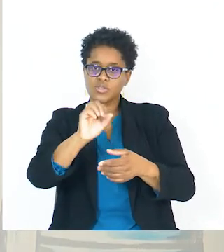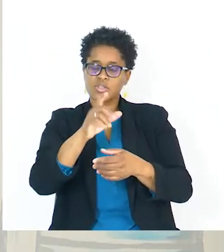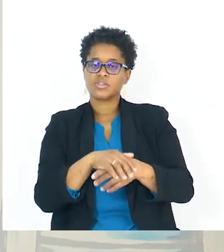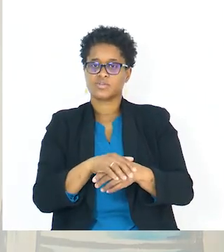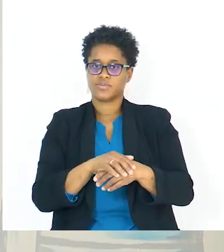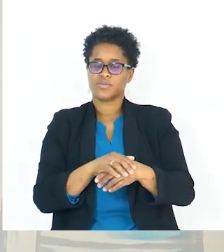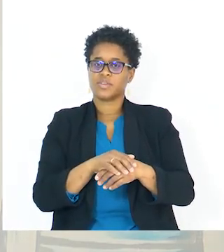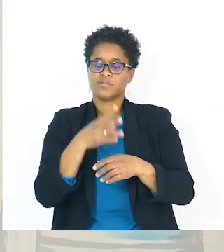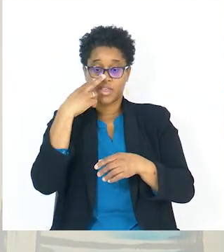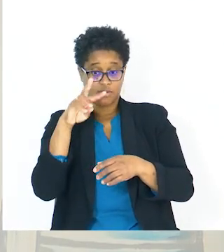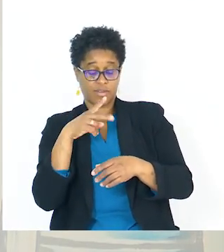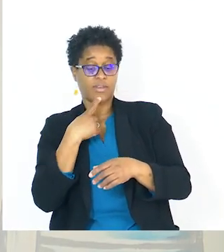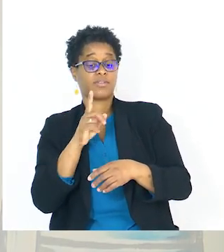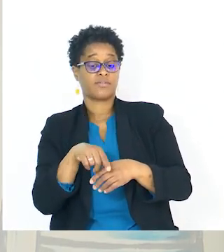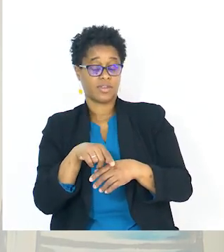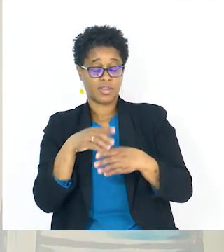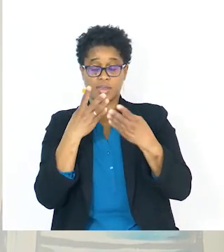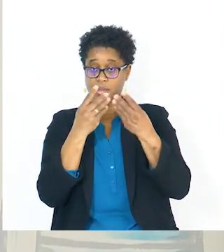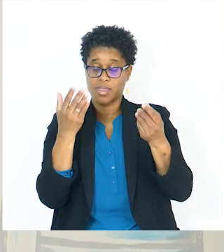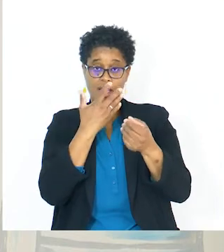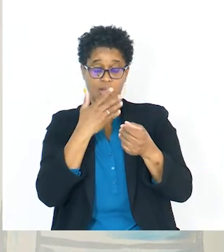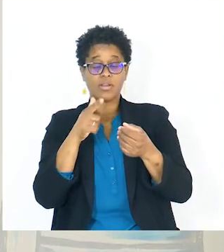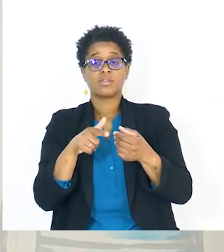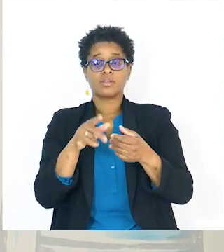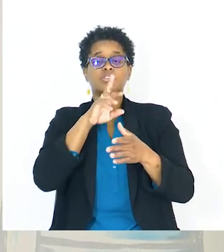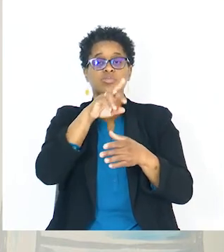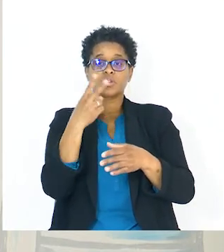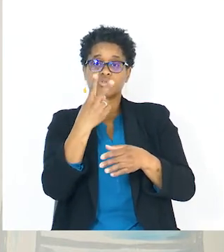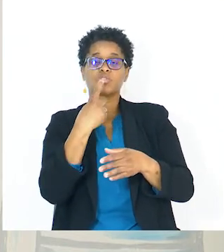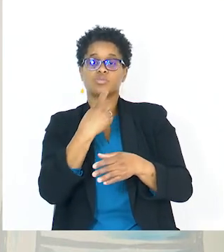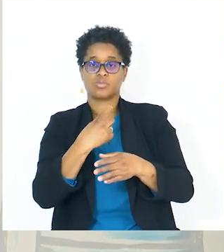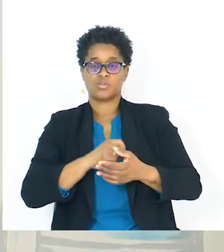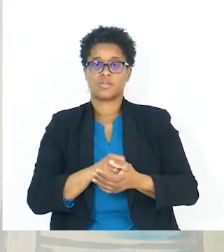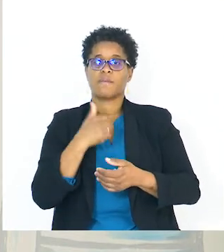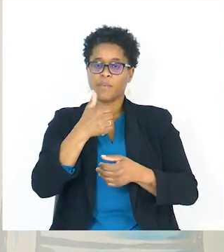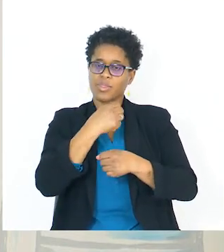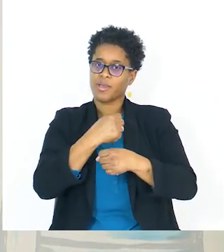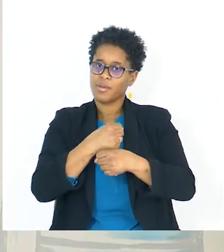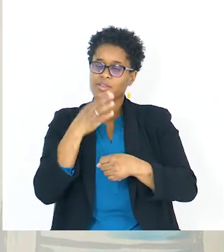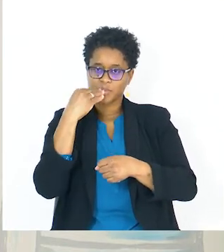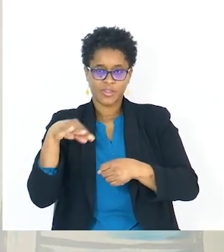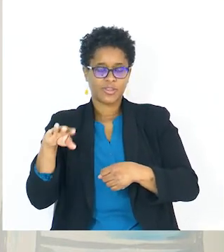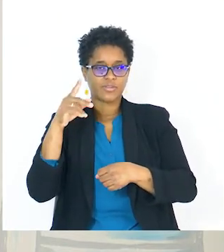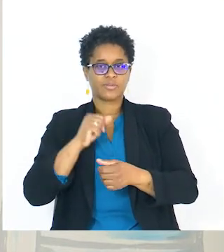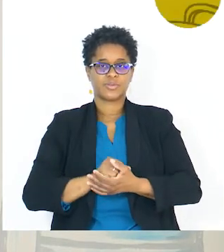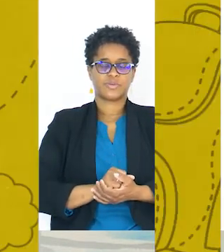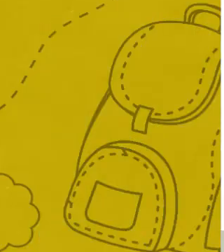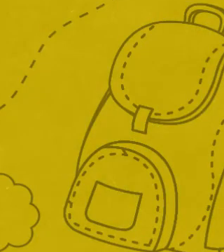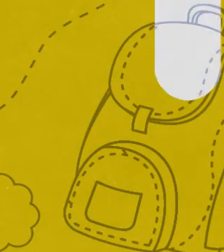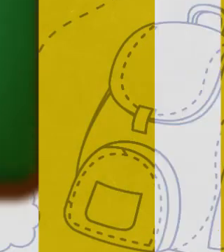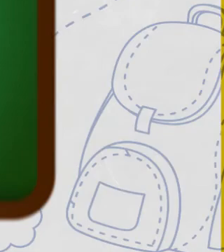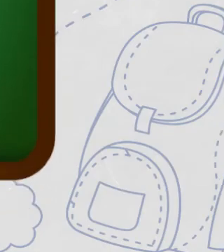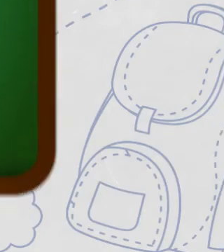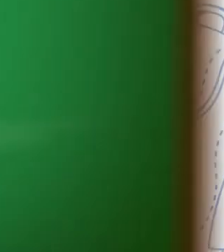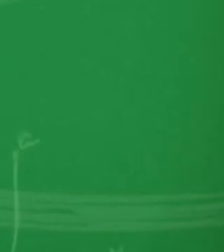então, vão rever os conteúdos e responder estas 2 perguntas. Bom trabalho, meus meninos!